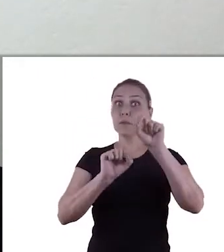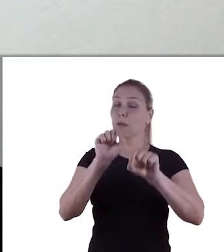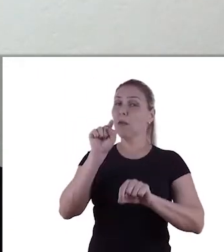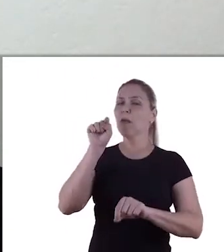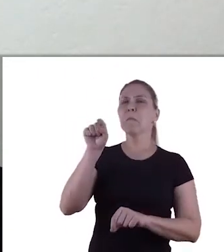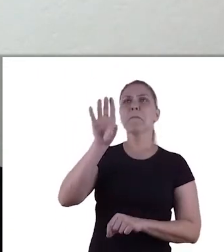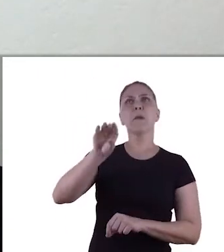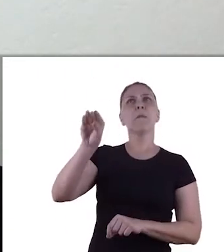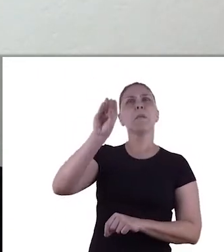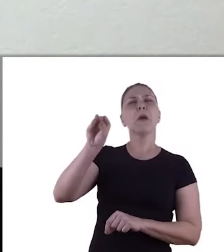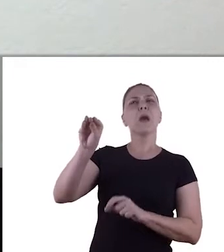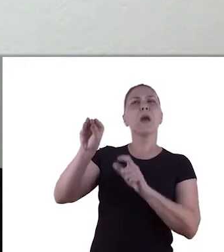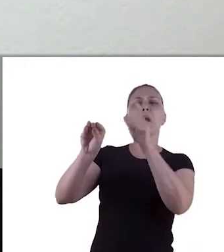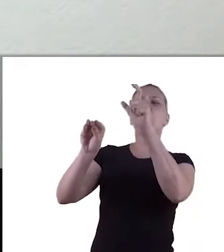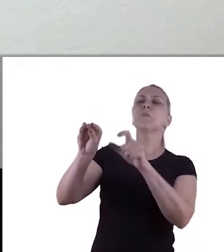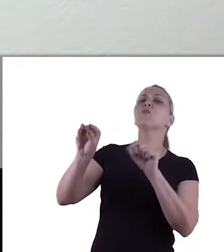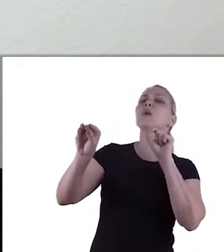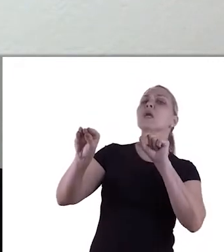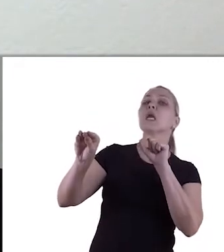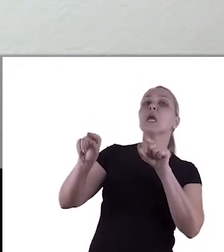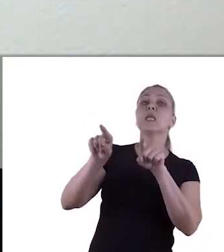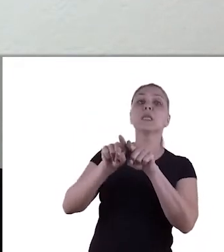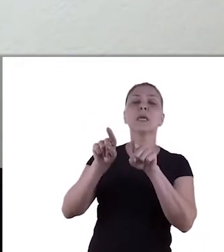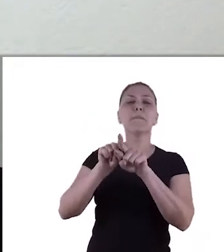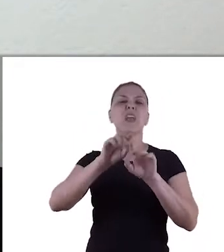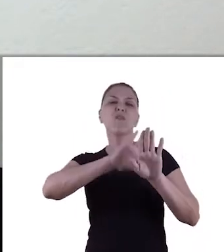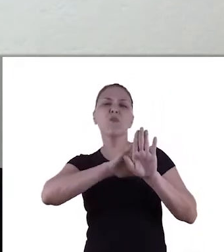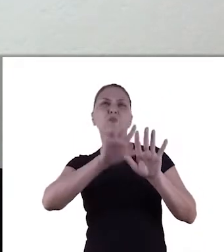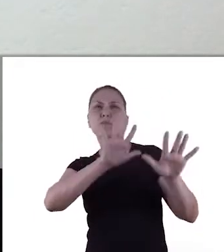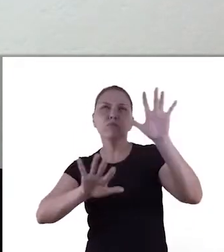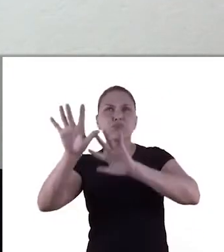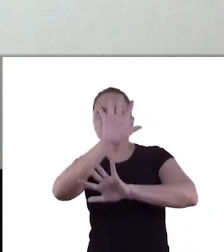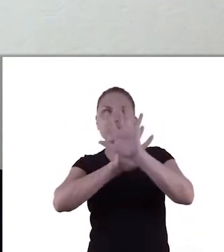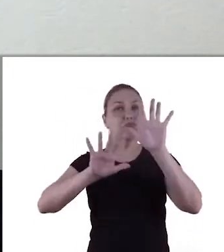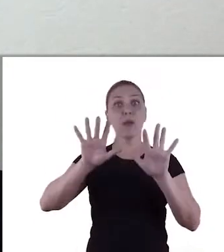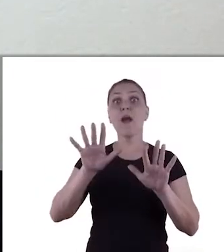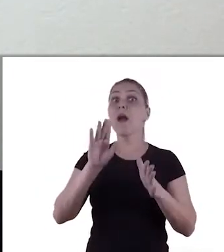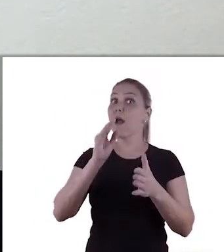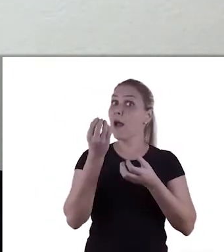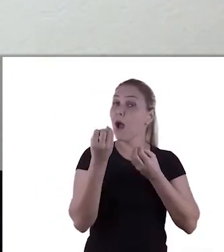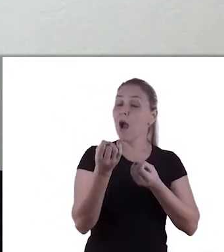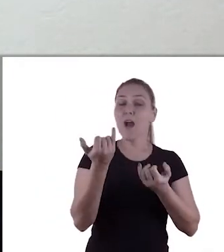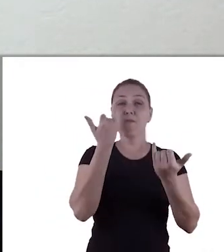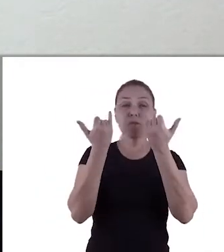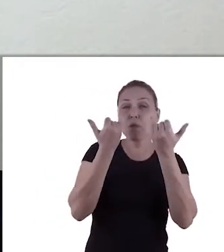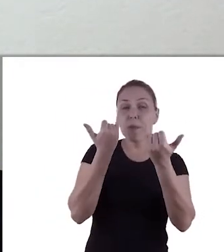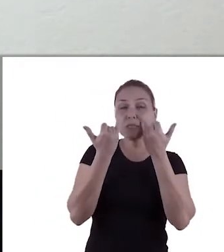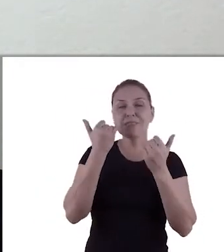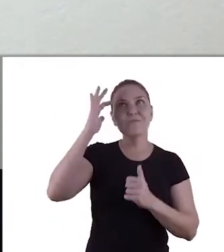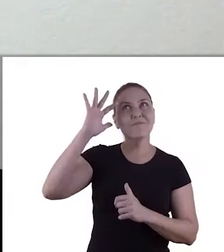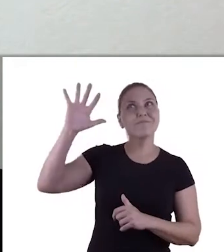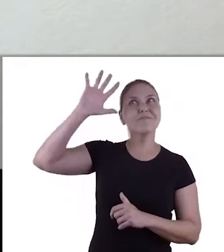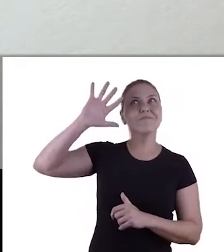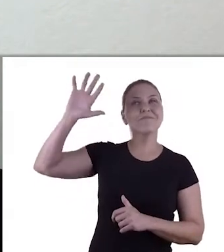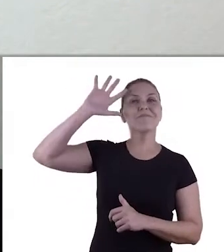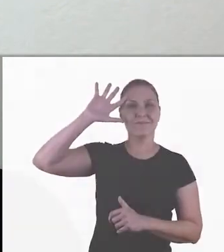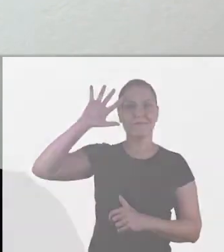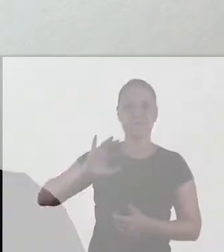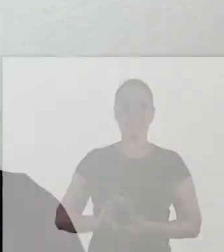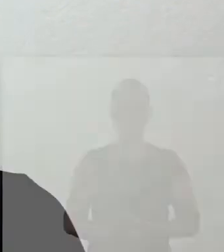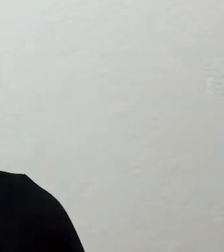está falando, qual a paisagem de fundo, algumas informações que